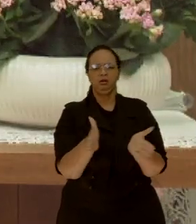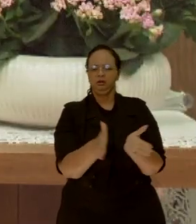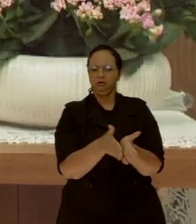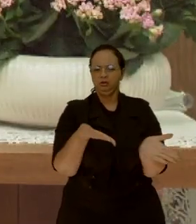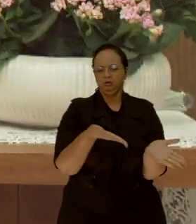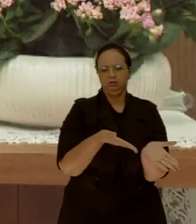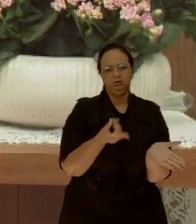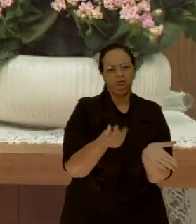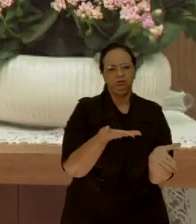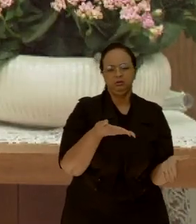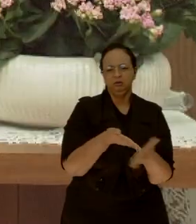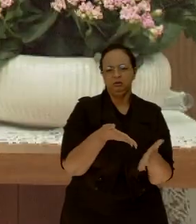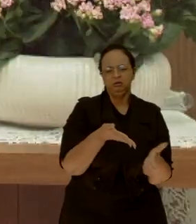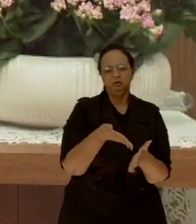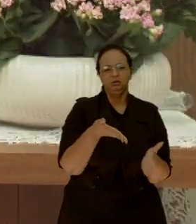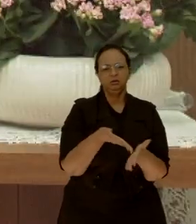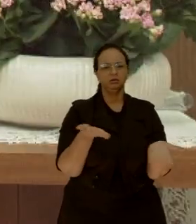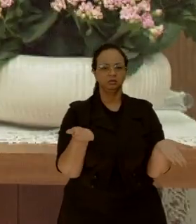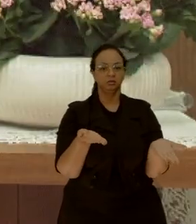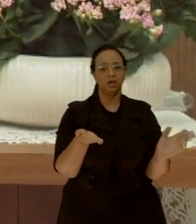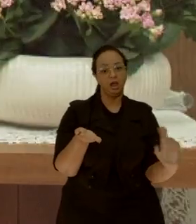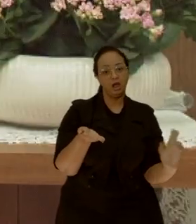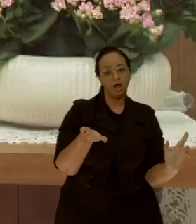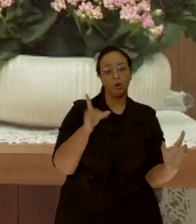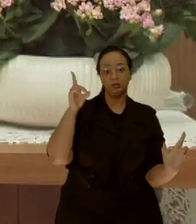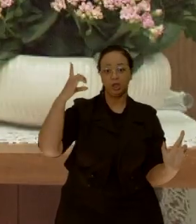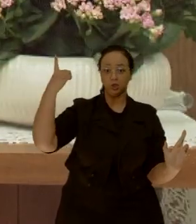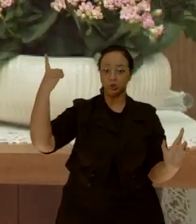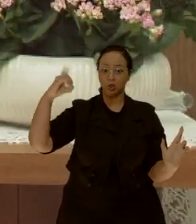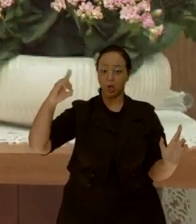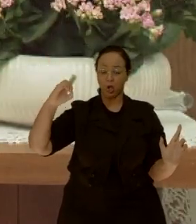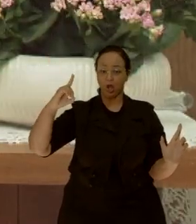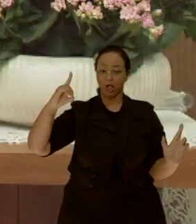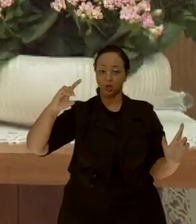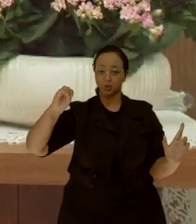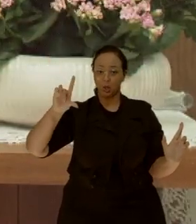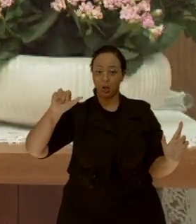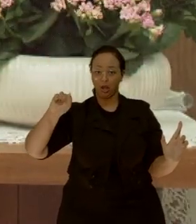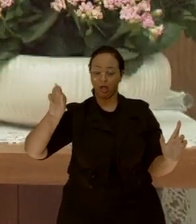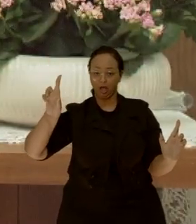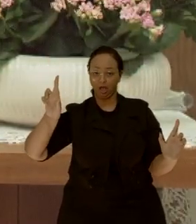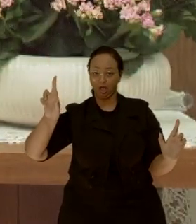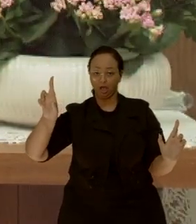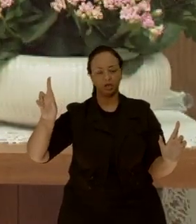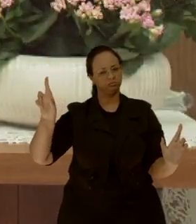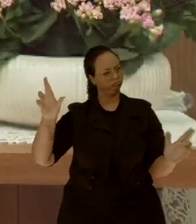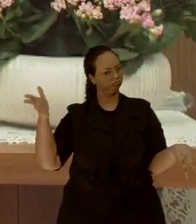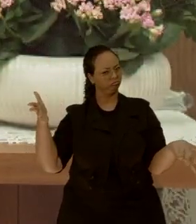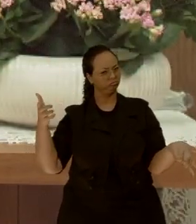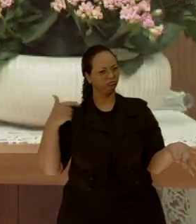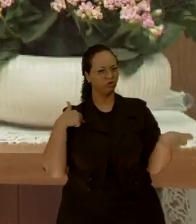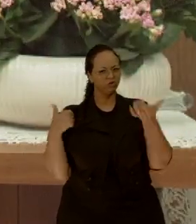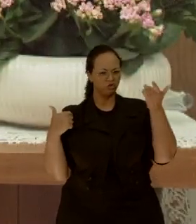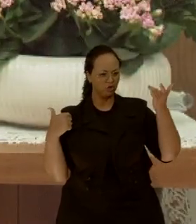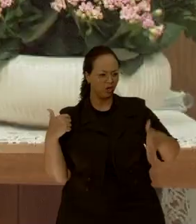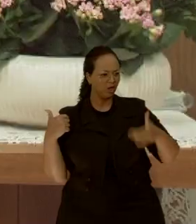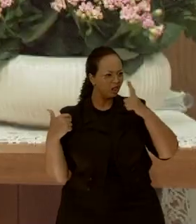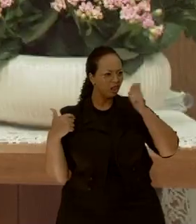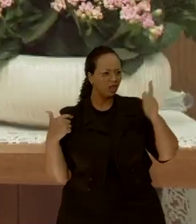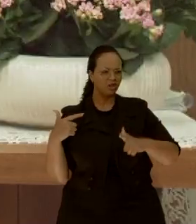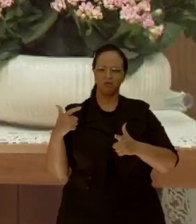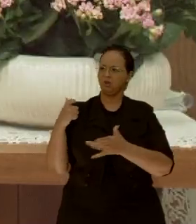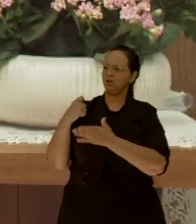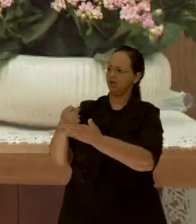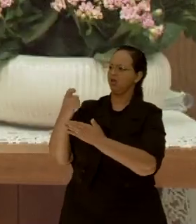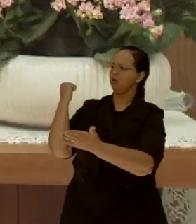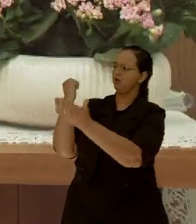Nosso dinheiro é real, o deles é dólar. Nós não podemos jogar de real dos nossos aqui para sustentar